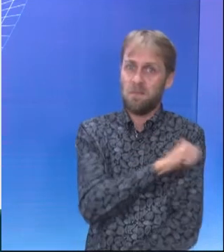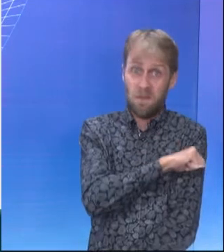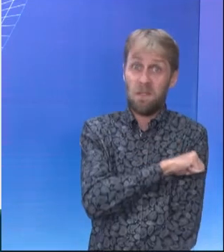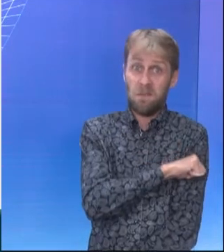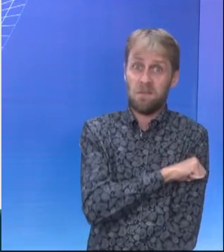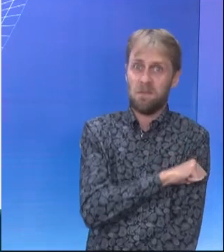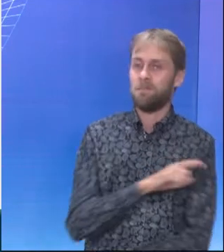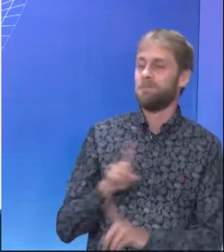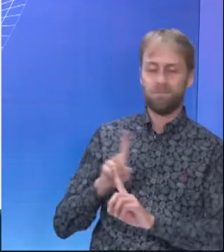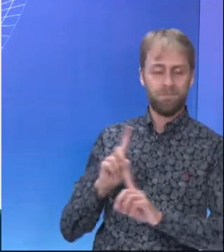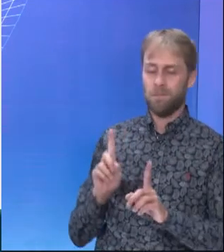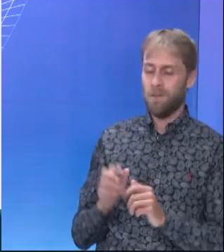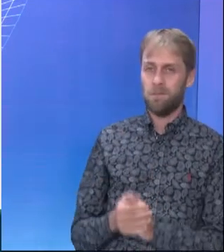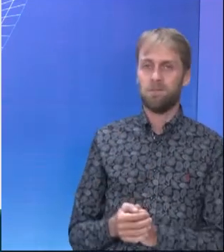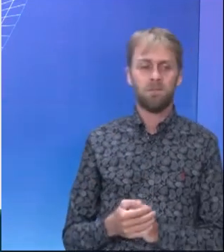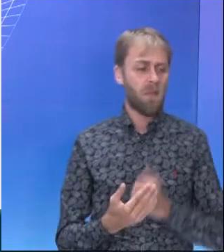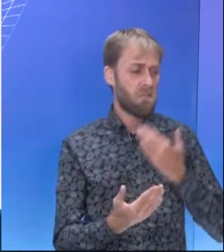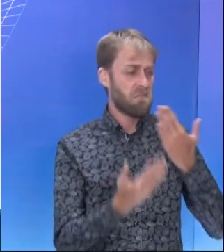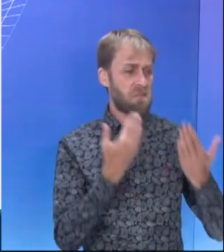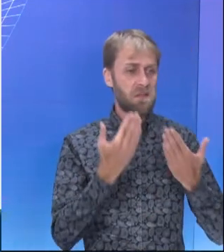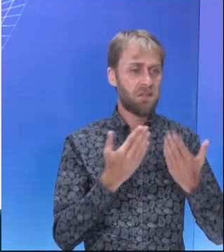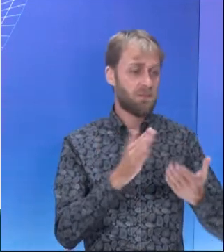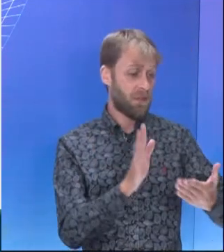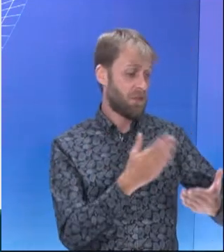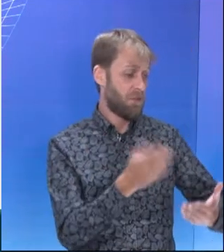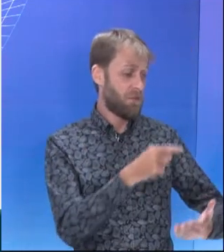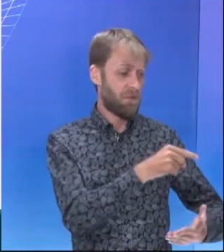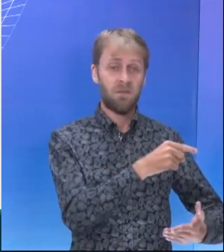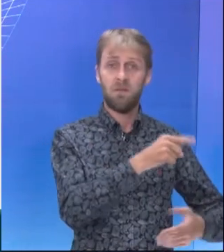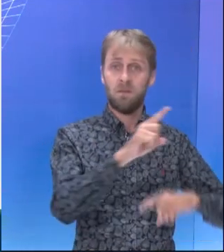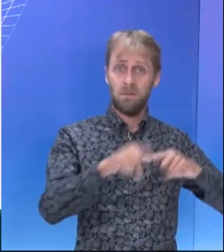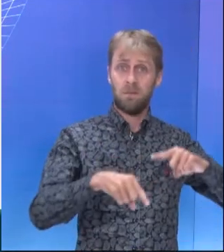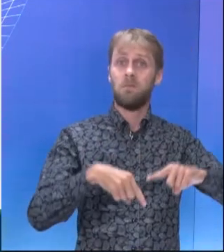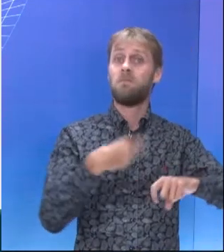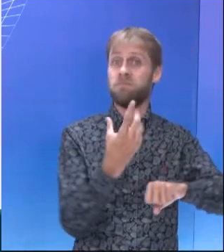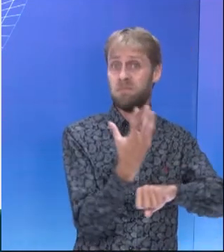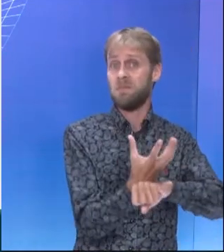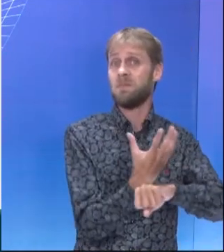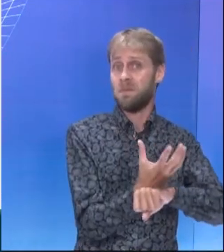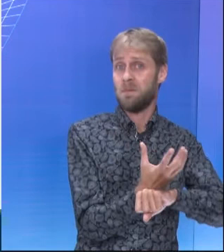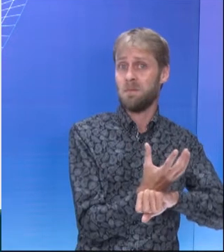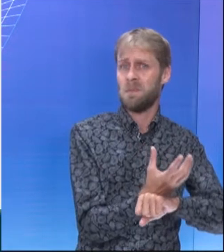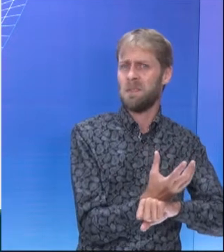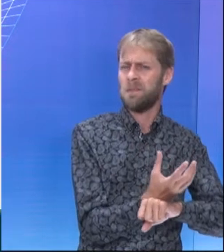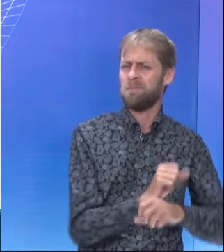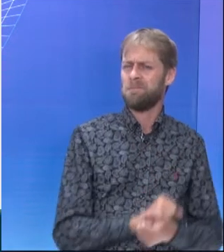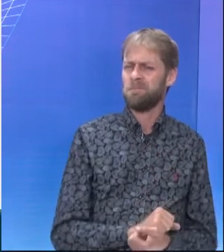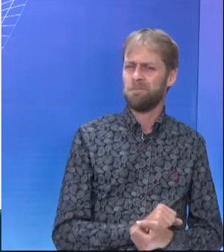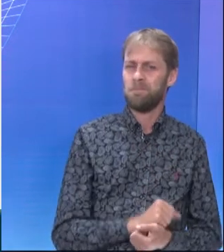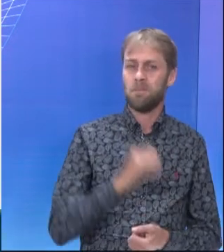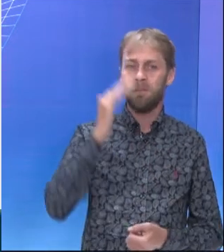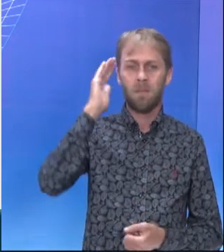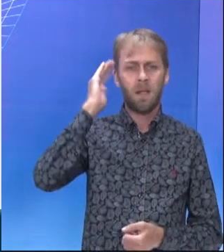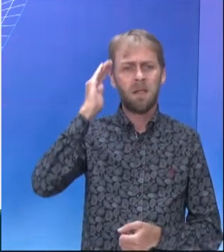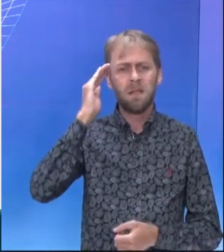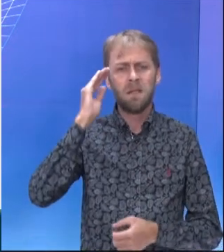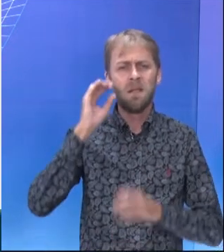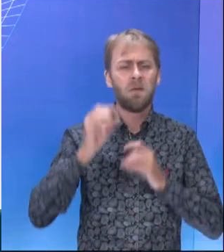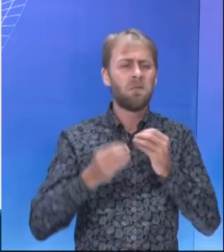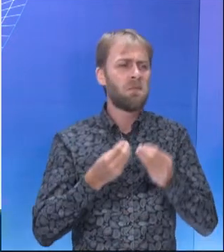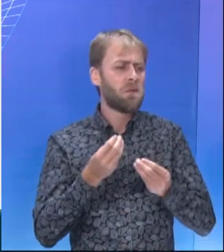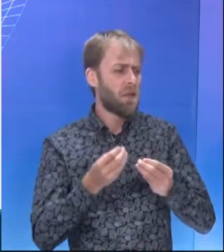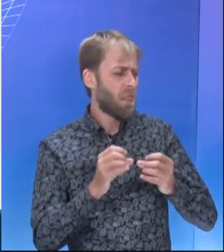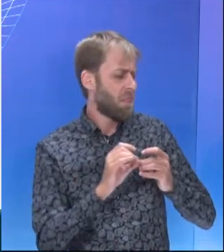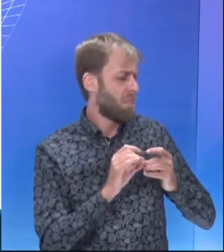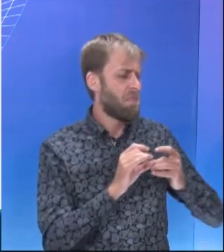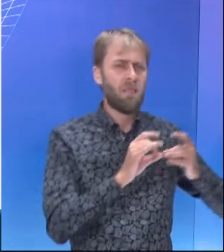leva a crer a isso. Desconfiar que o livro levado é de outra matéria. Entender como desligada a postura